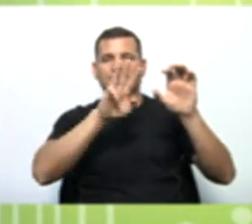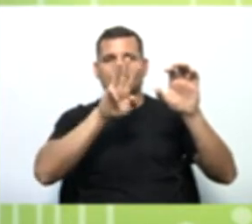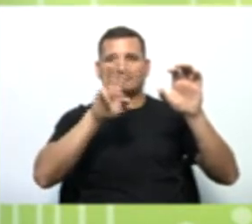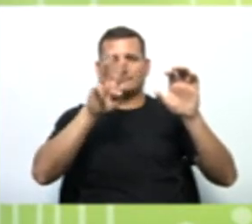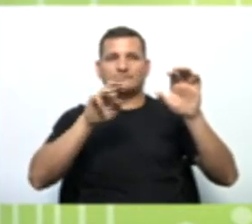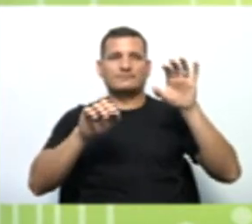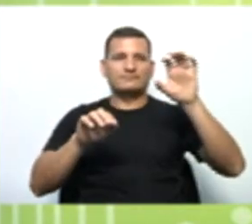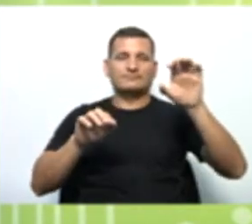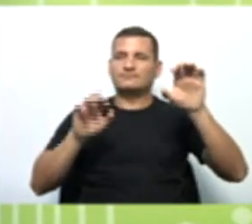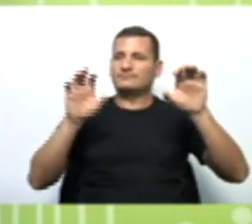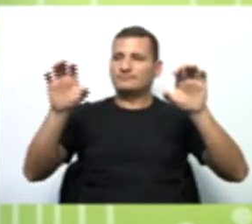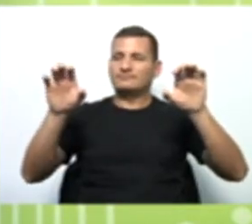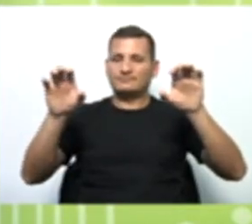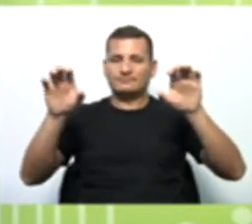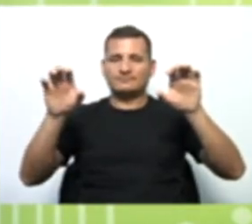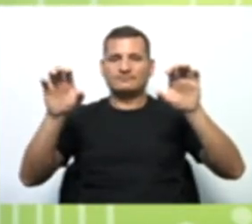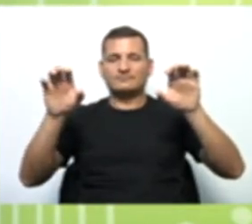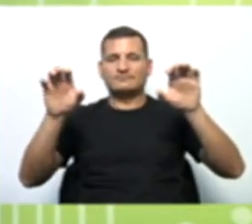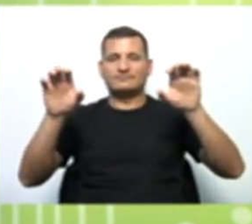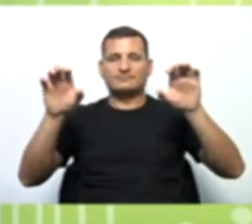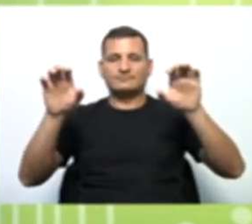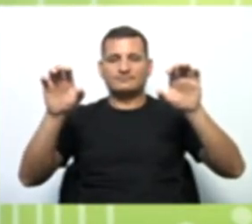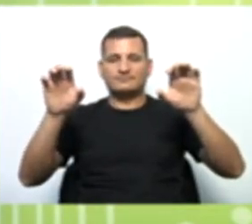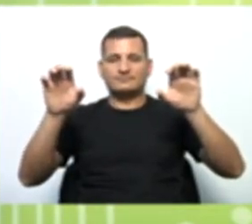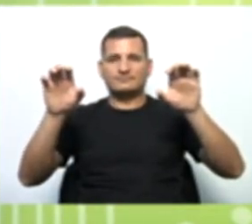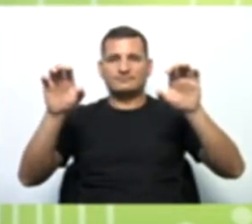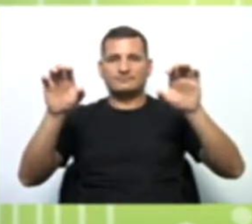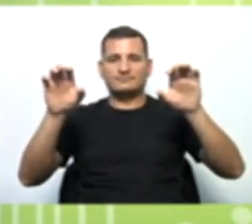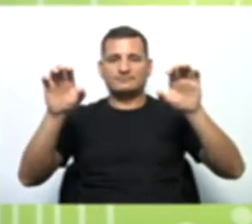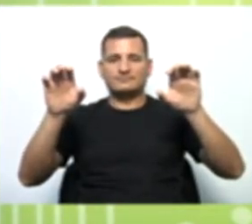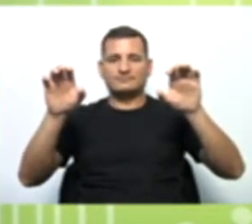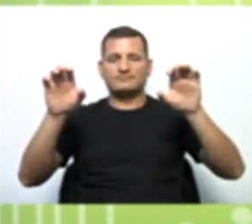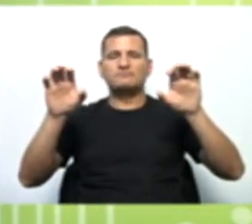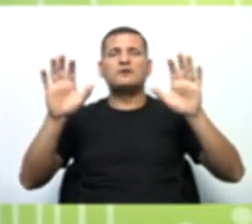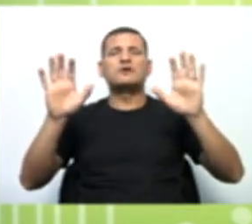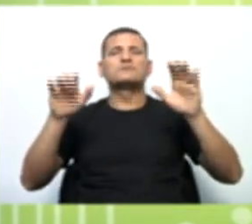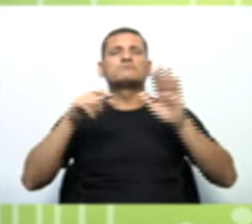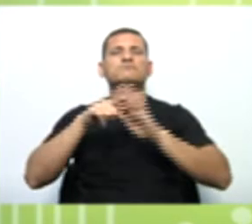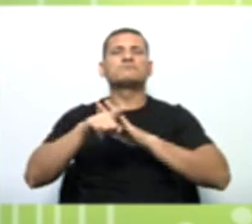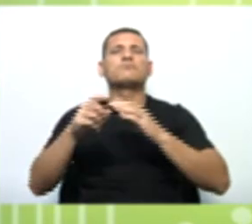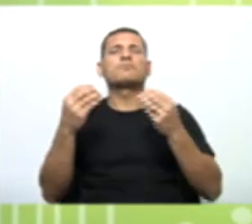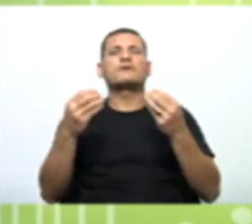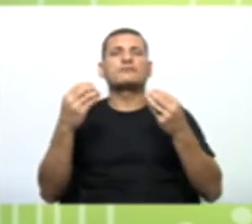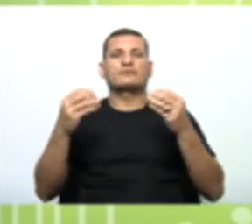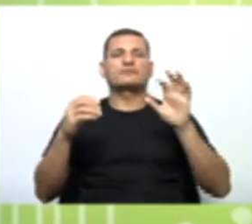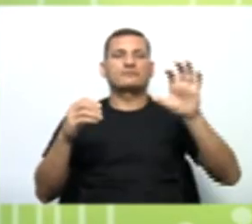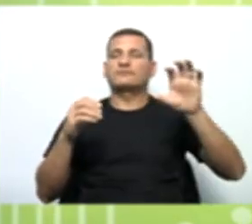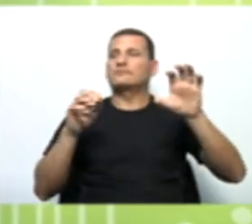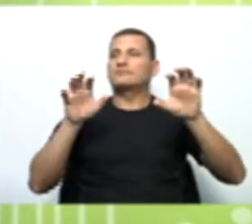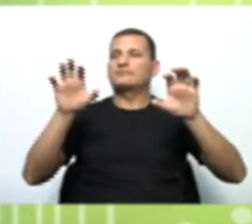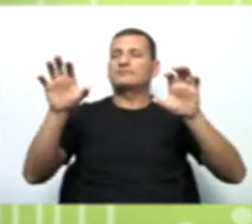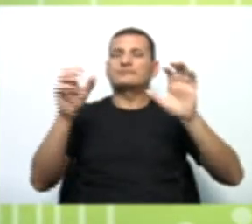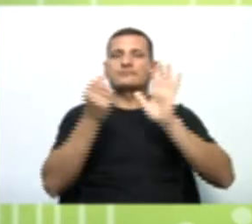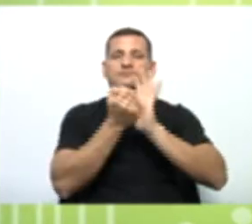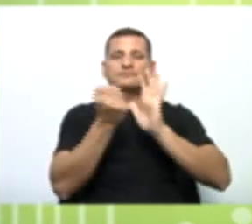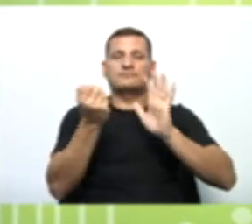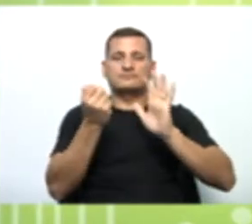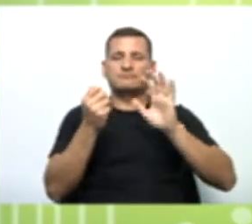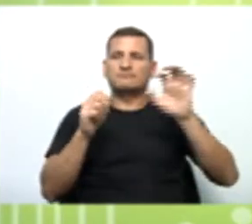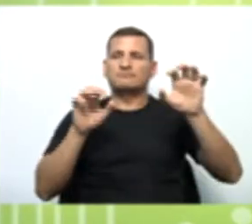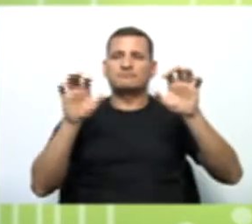logo, um do lado do outro, tanto na esquerda quanto na direita. Qual a necessidade disso, gente? Né? Vai deixar o seu